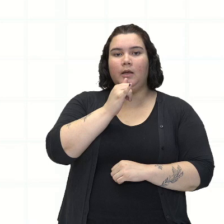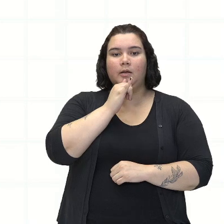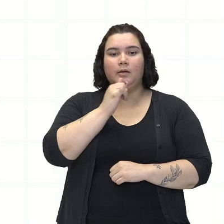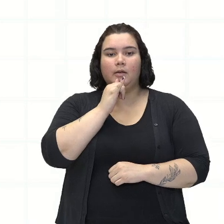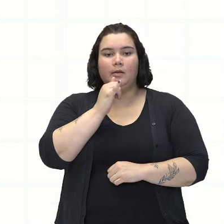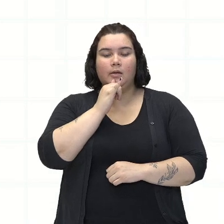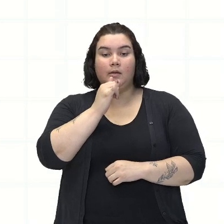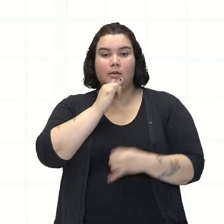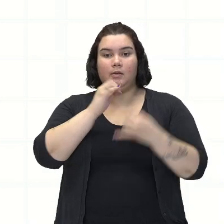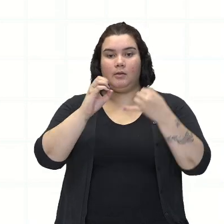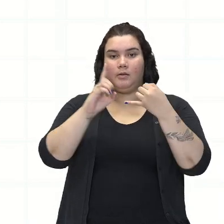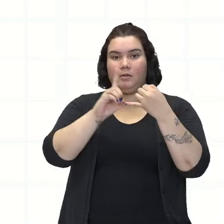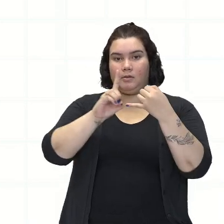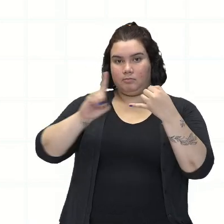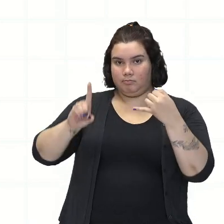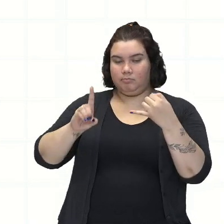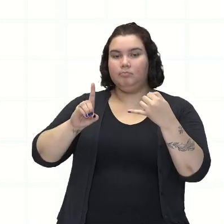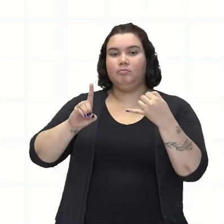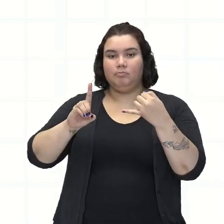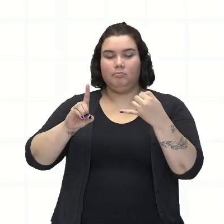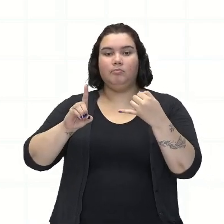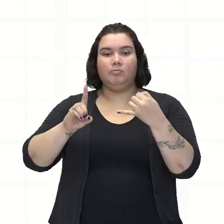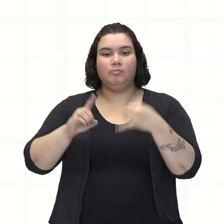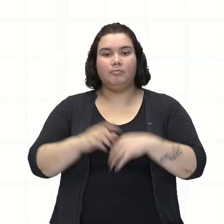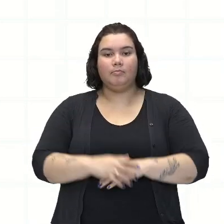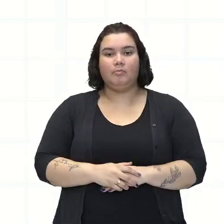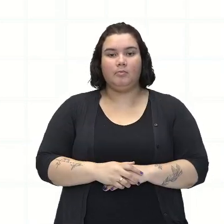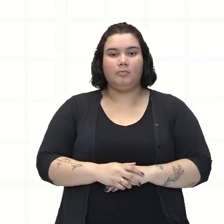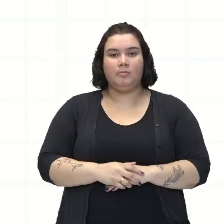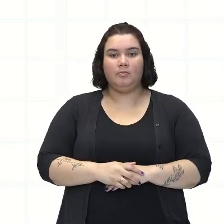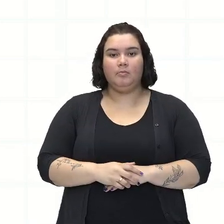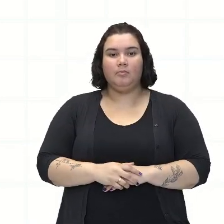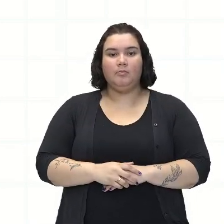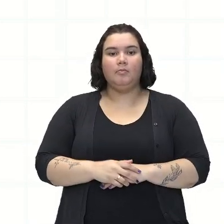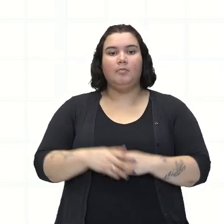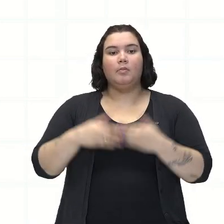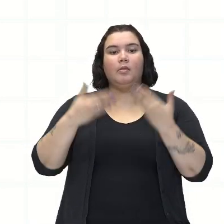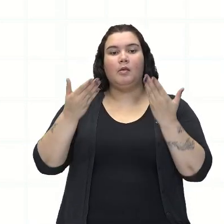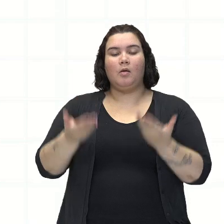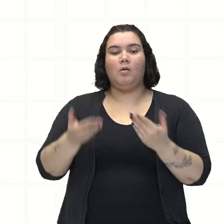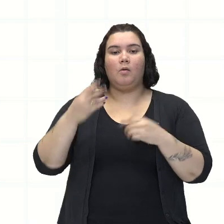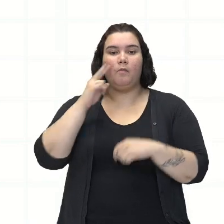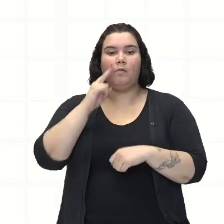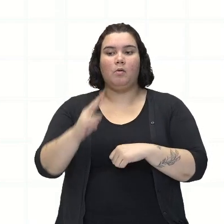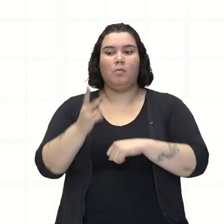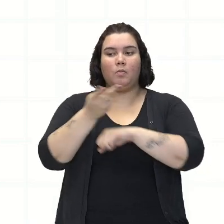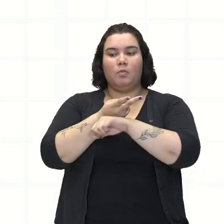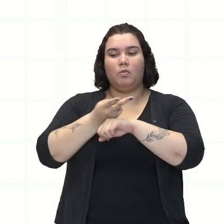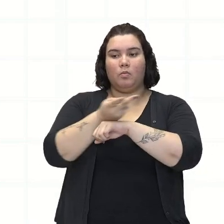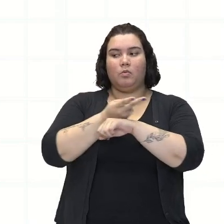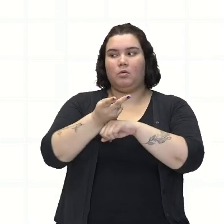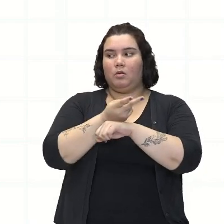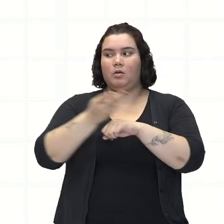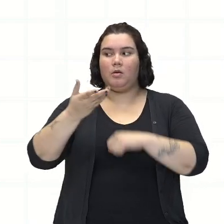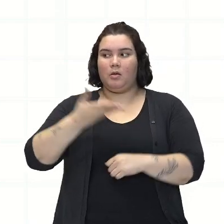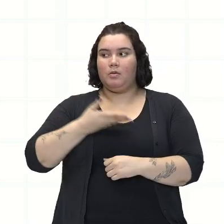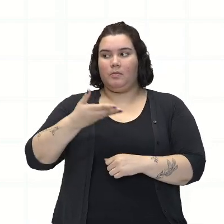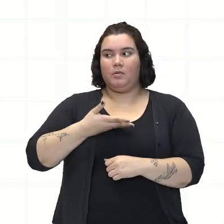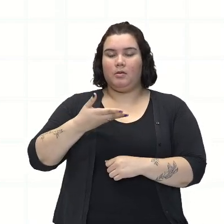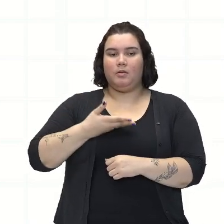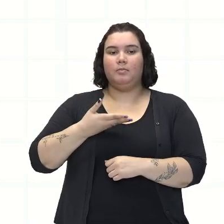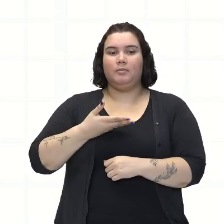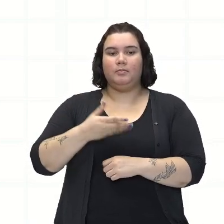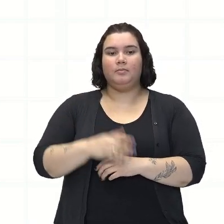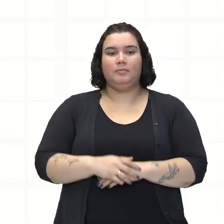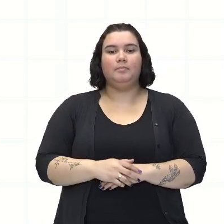No primeiro exemplo, nós temos aí, vim procurar uma amiga. Eu